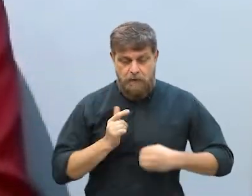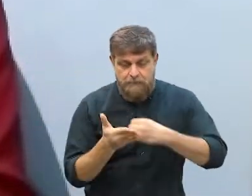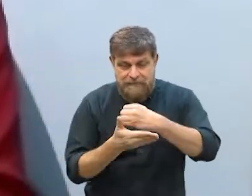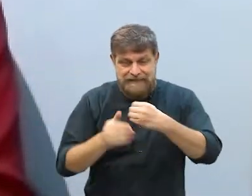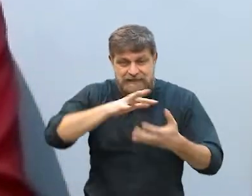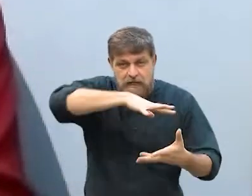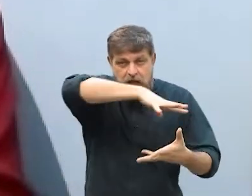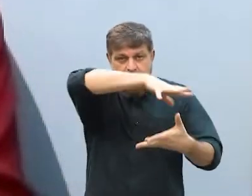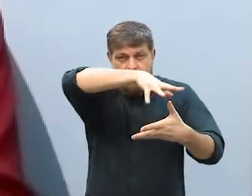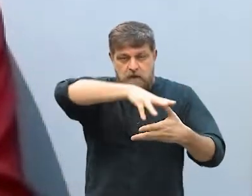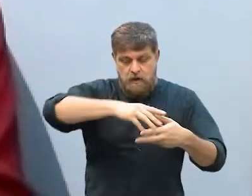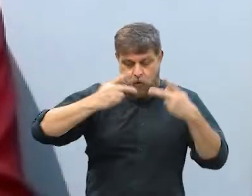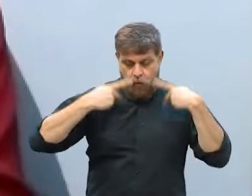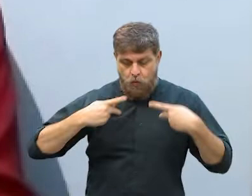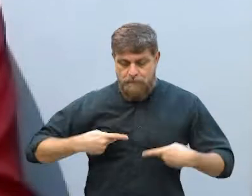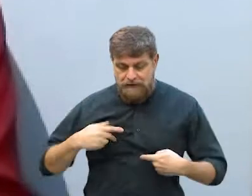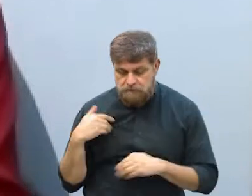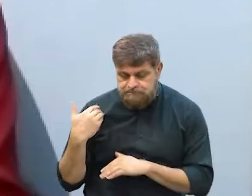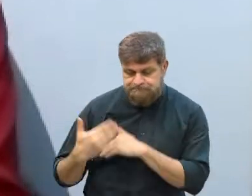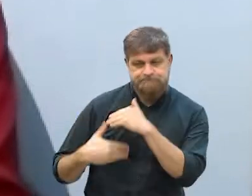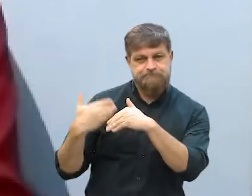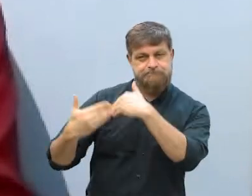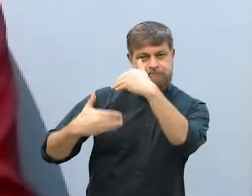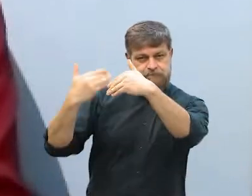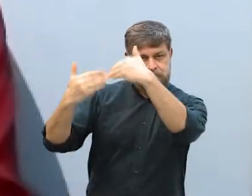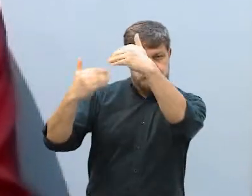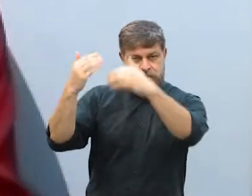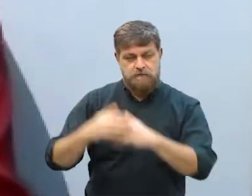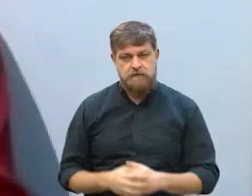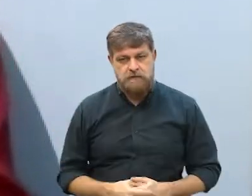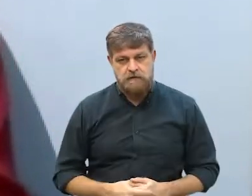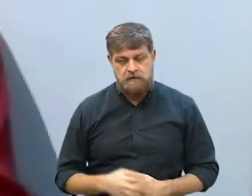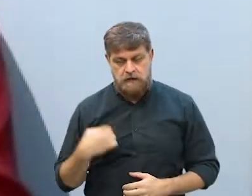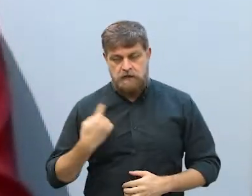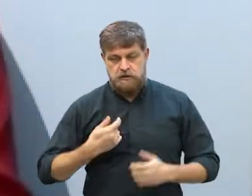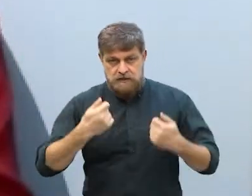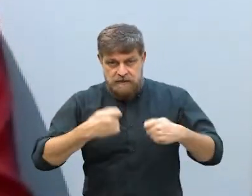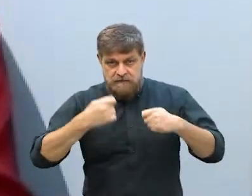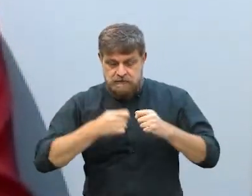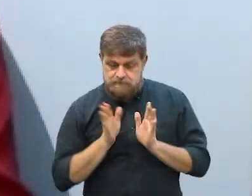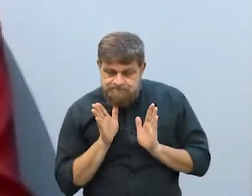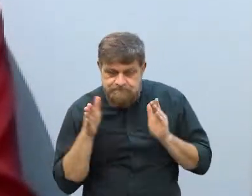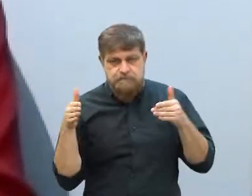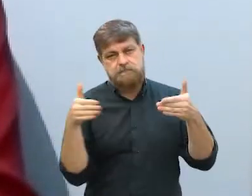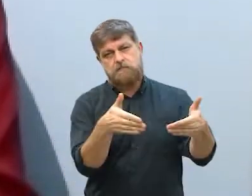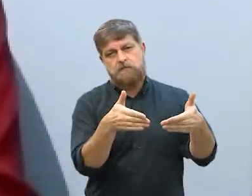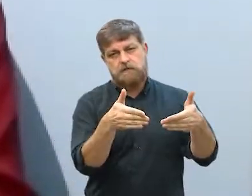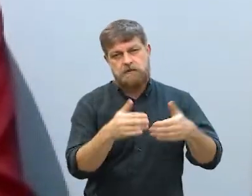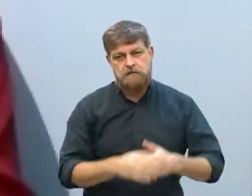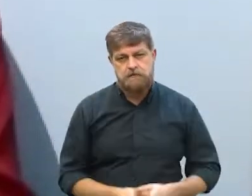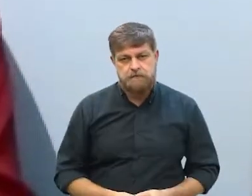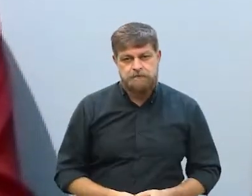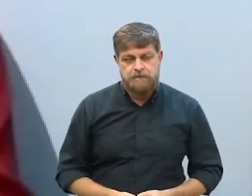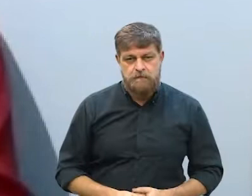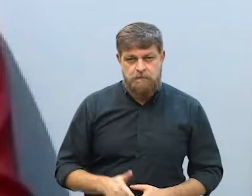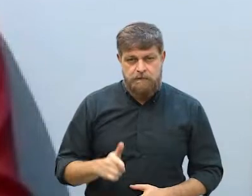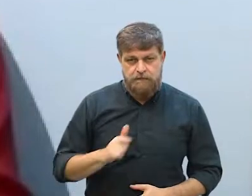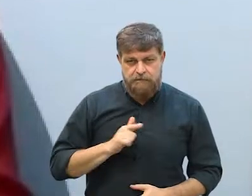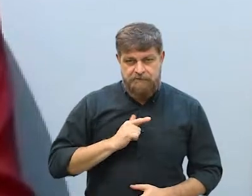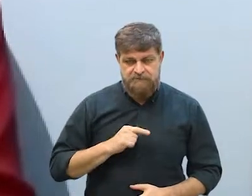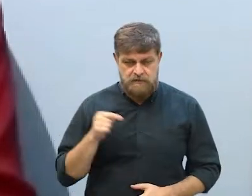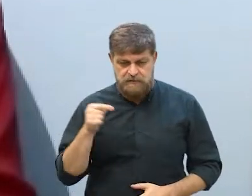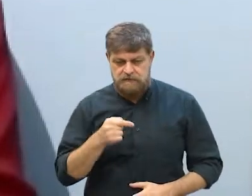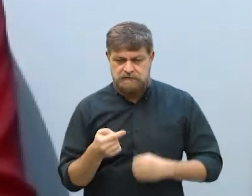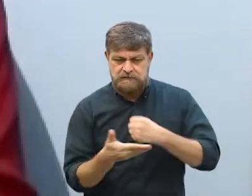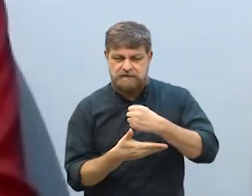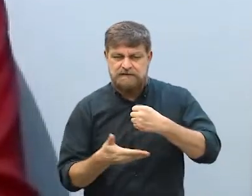do desenvolvimento humano que a gente tem que levar em consideração. E a partir desses setênios.